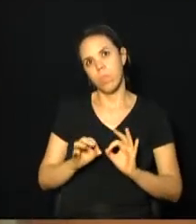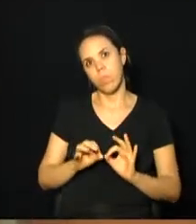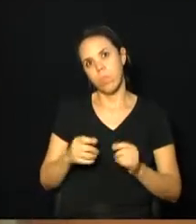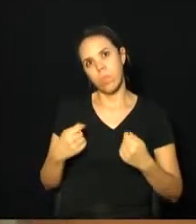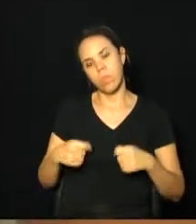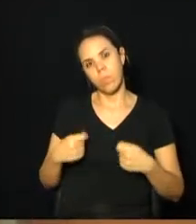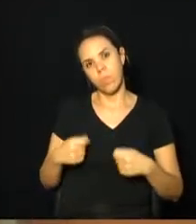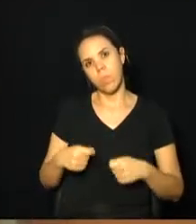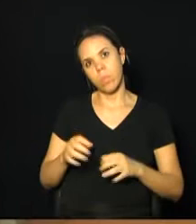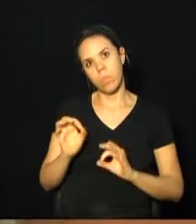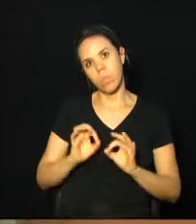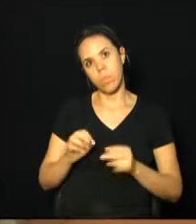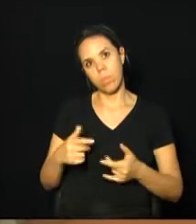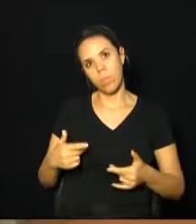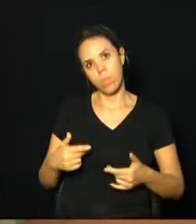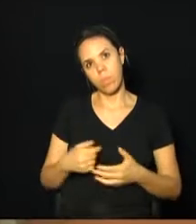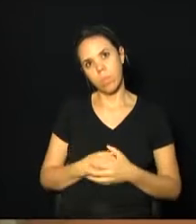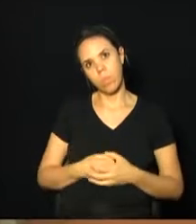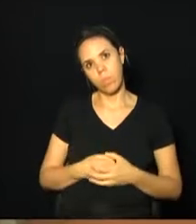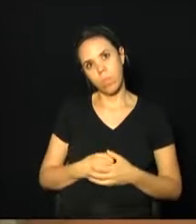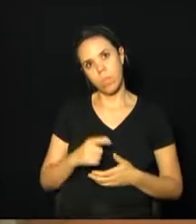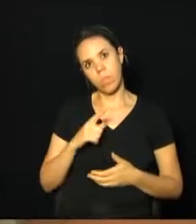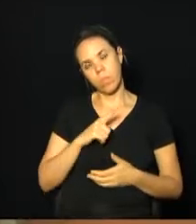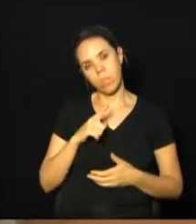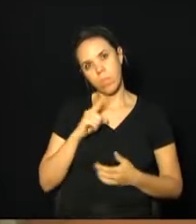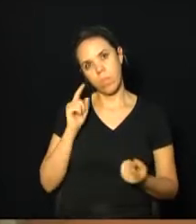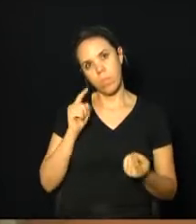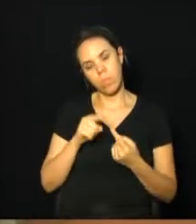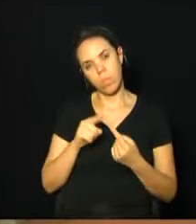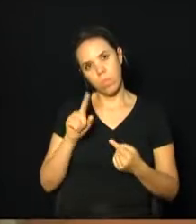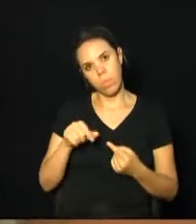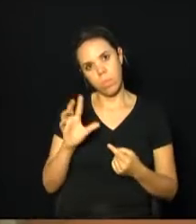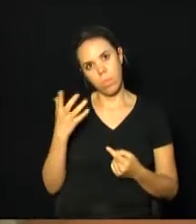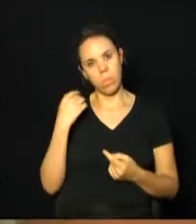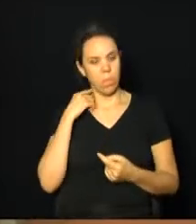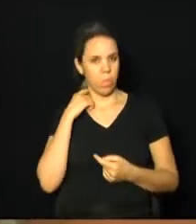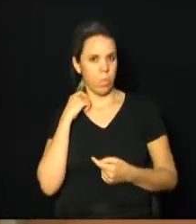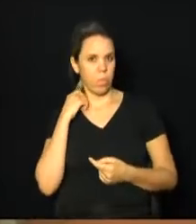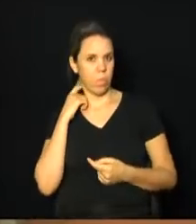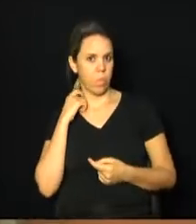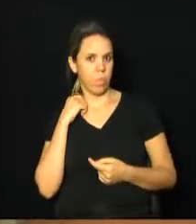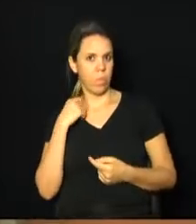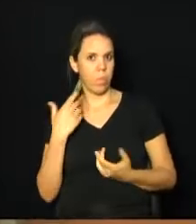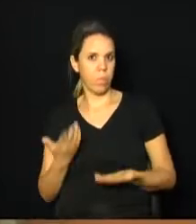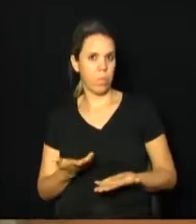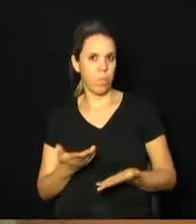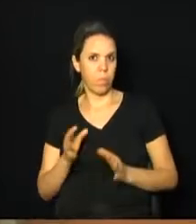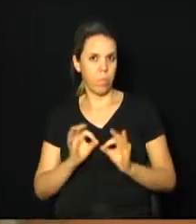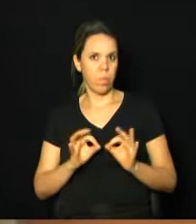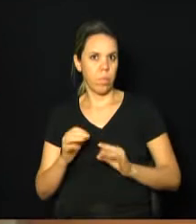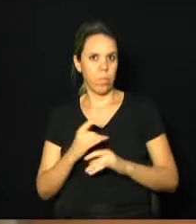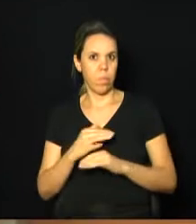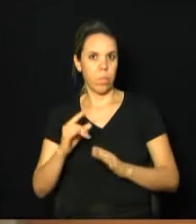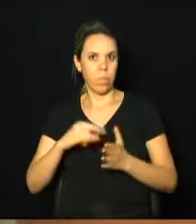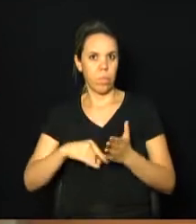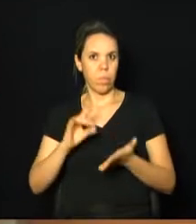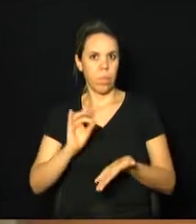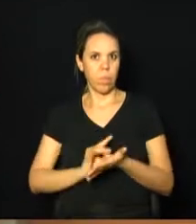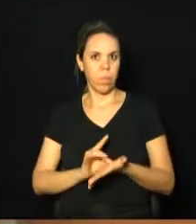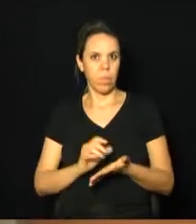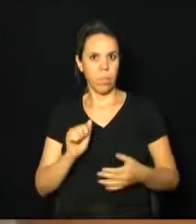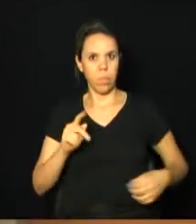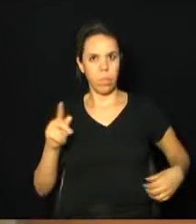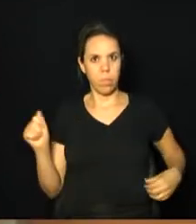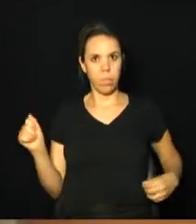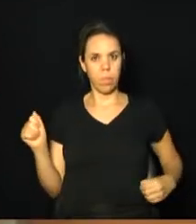eles precisam ser elaborados e executados. A gente tem um horizonte para que isso aconteça, né? O plano de manejo é um documento oficial da